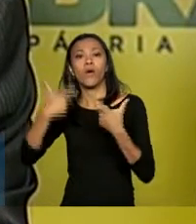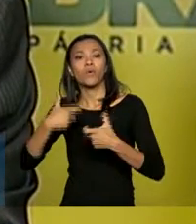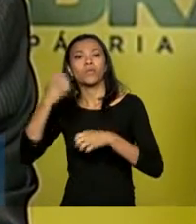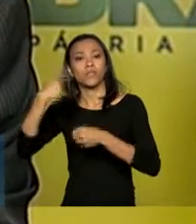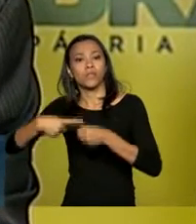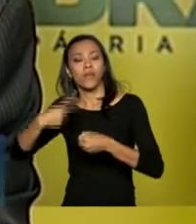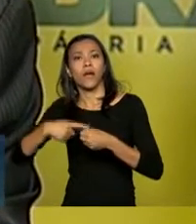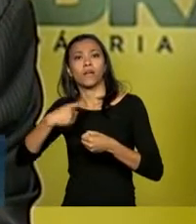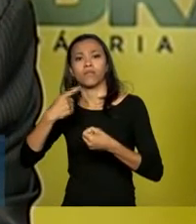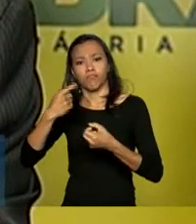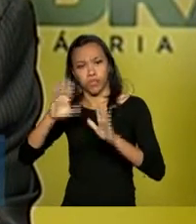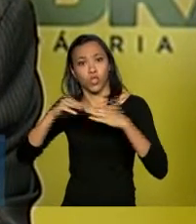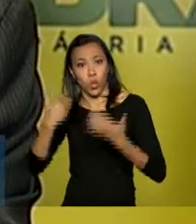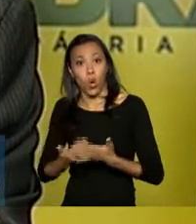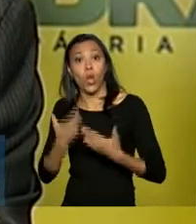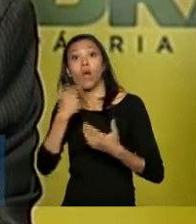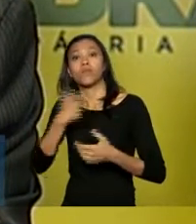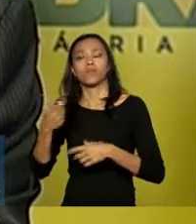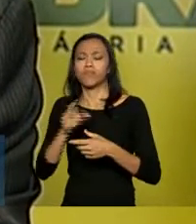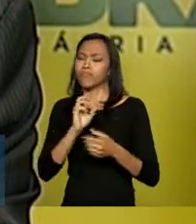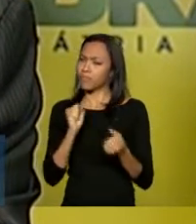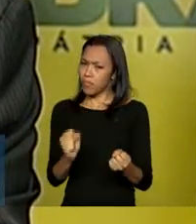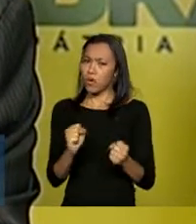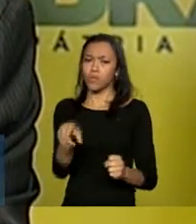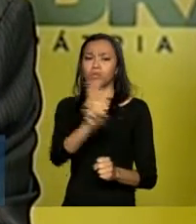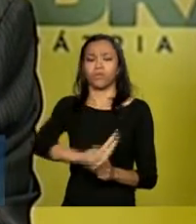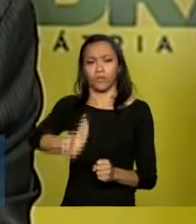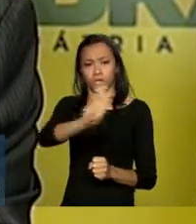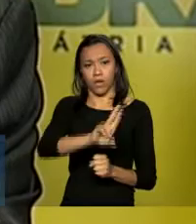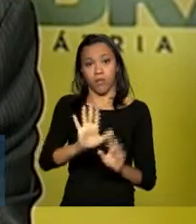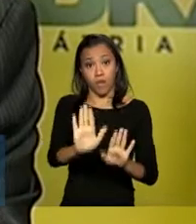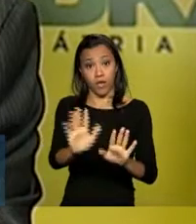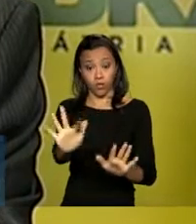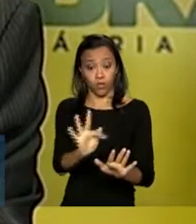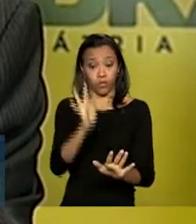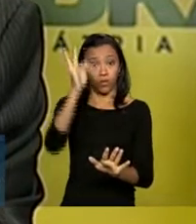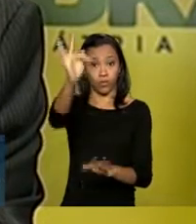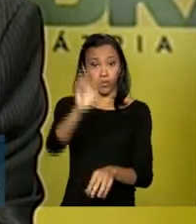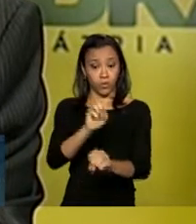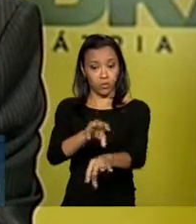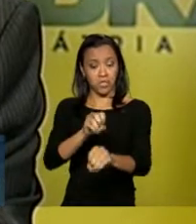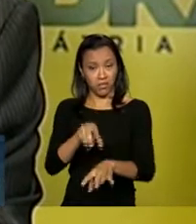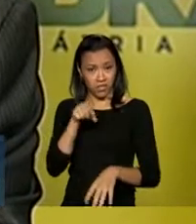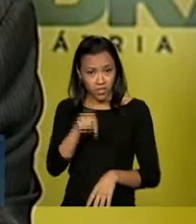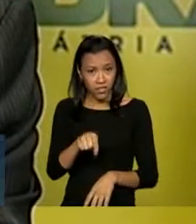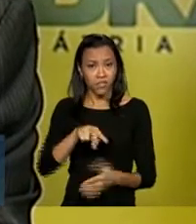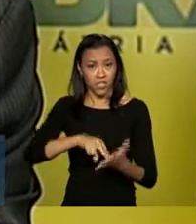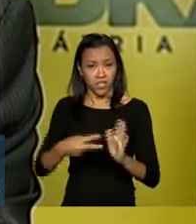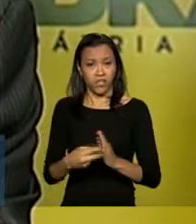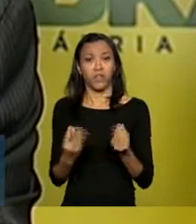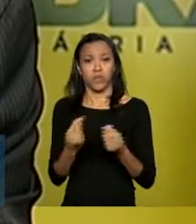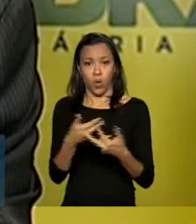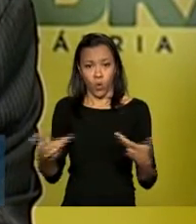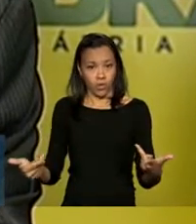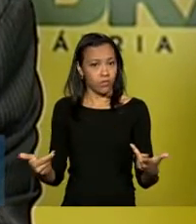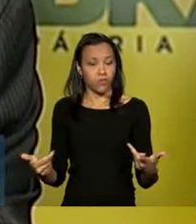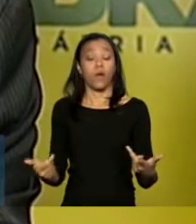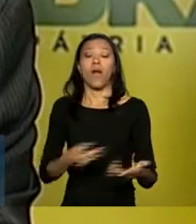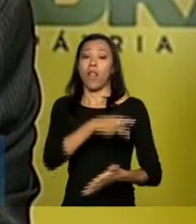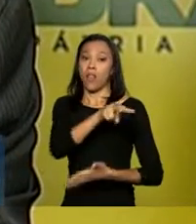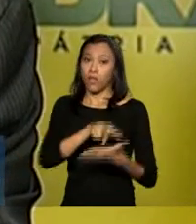tanto do ponto de vista do futuro da educação, isso não significa muita coisa, a leitura